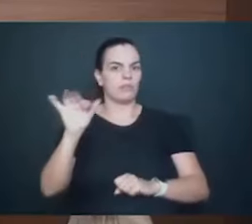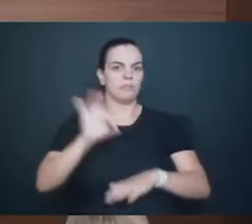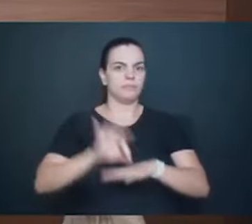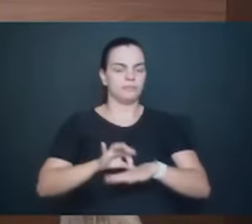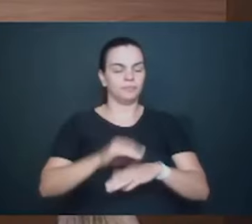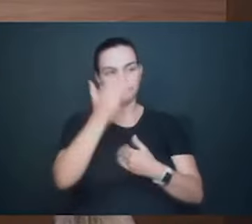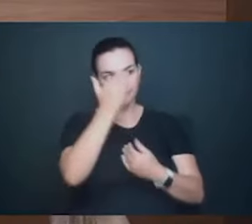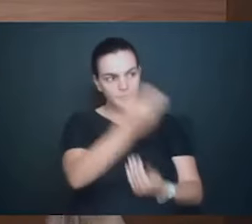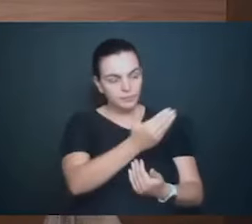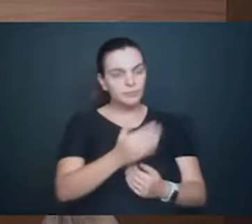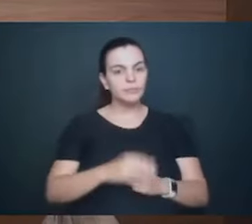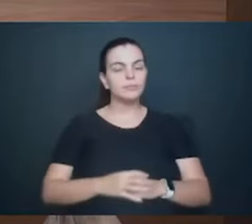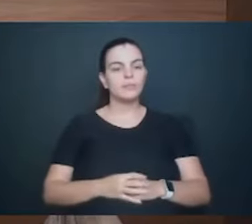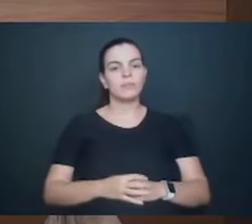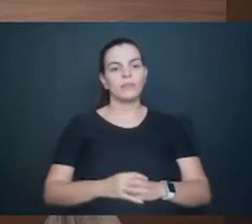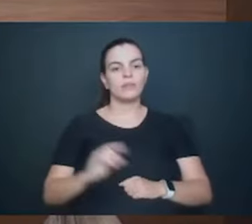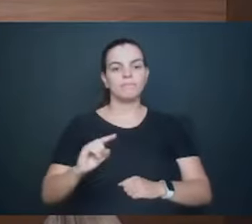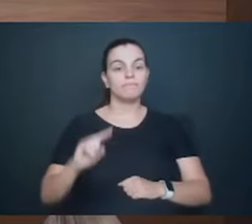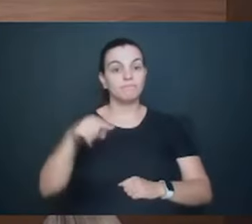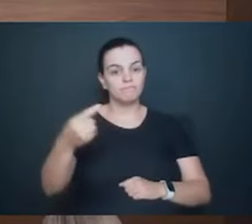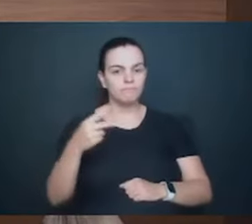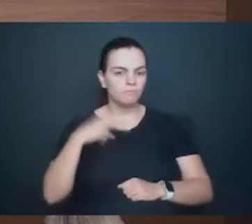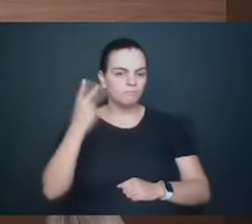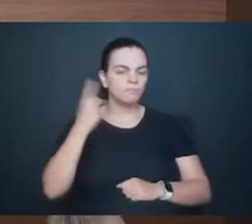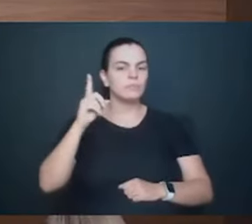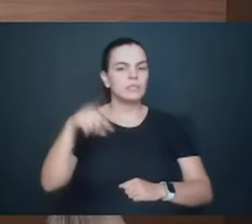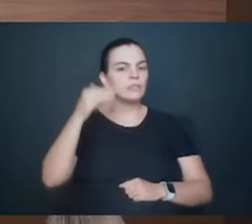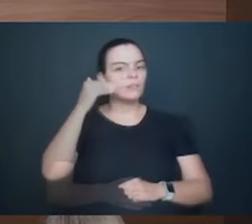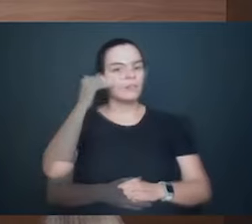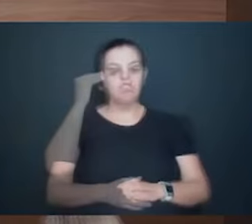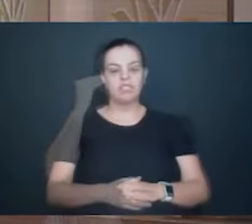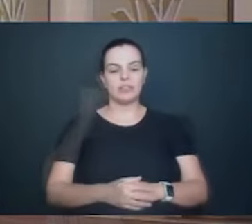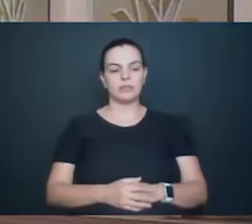Vereador inscrito do Progressistas, Nori Seto, com a palavra, 5 minutos.